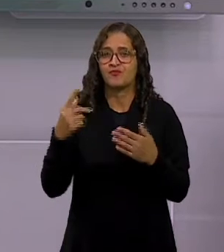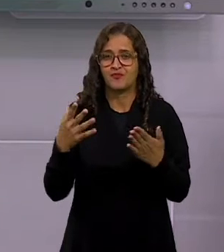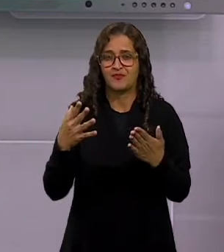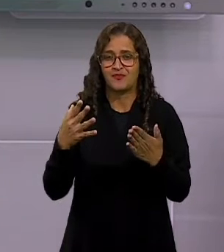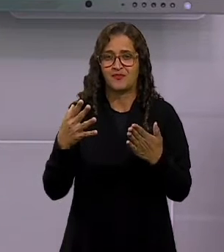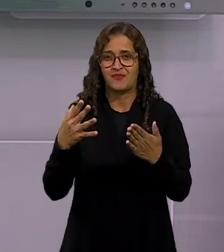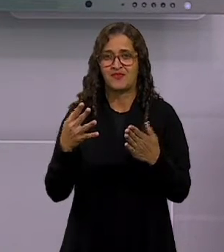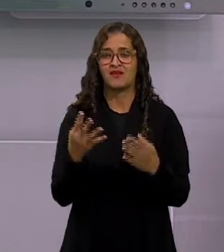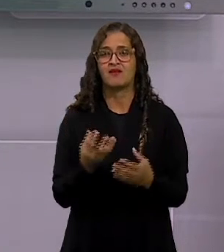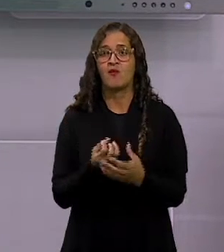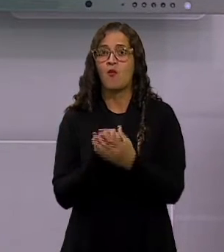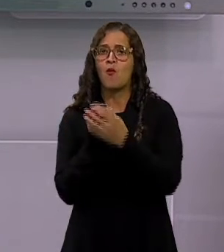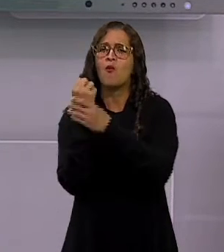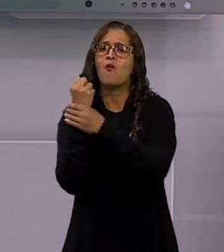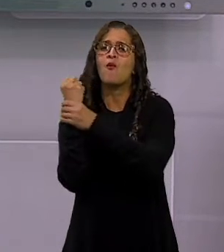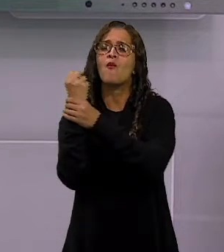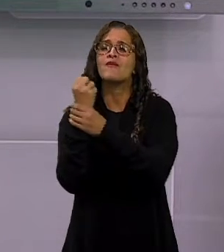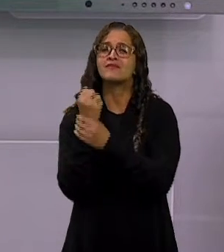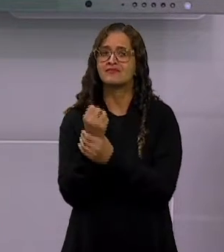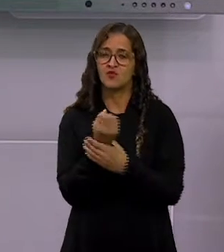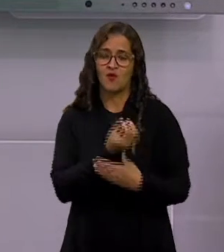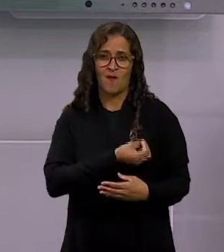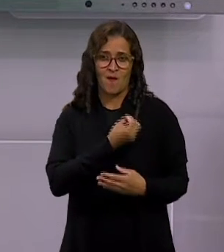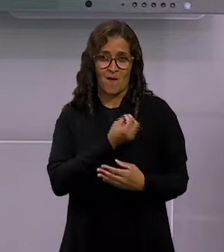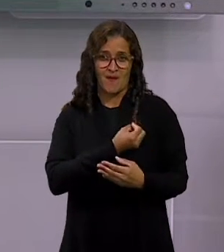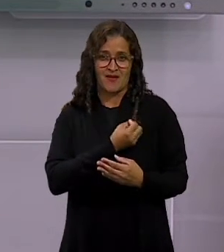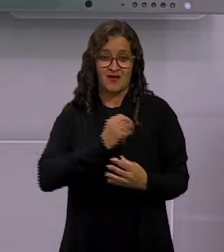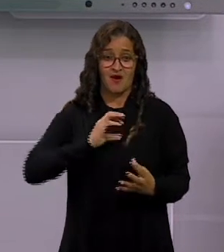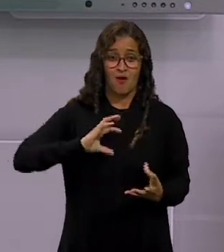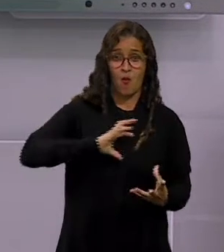planeta Terra. Esse processo é chamado de